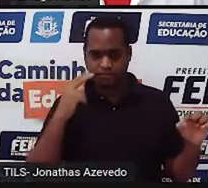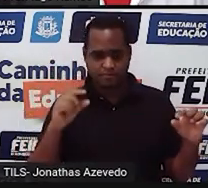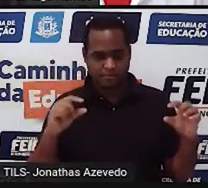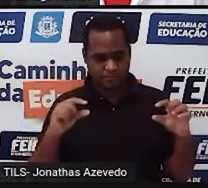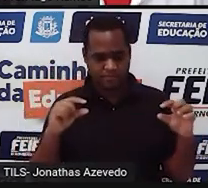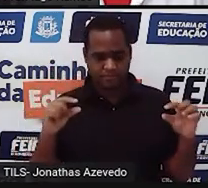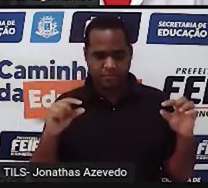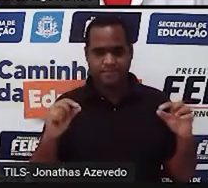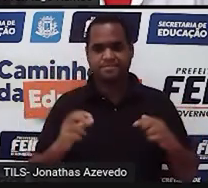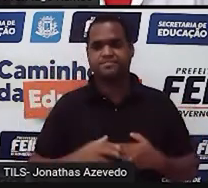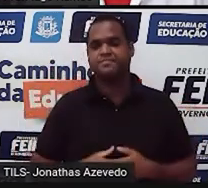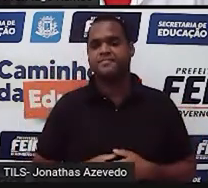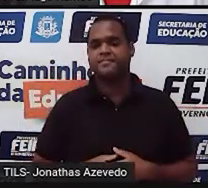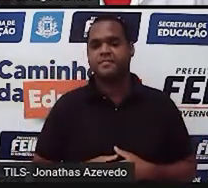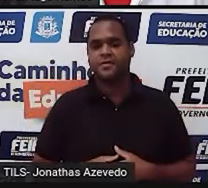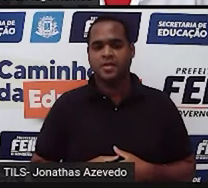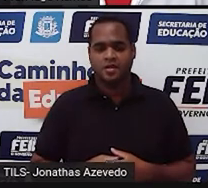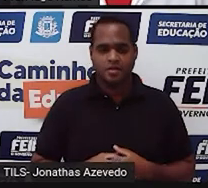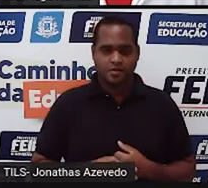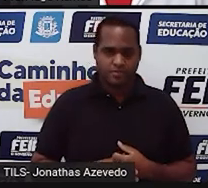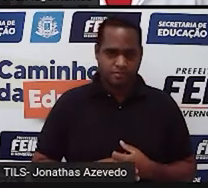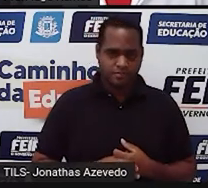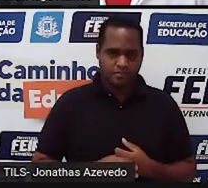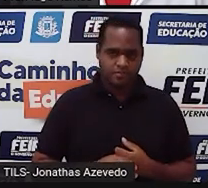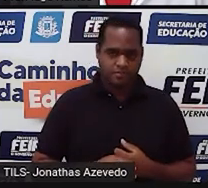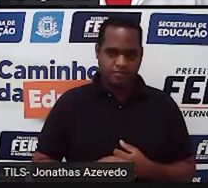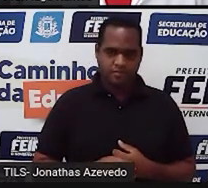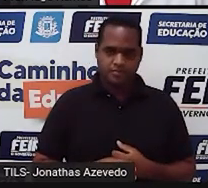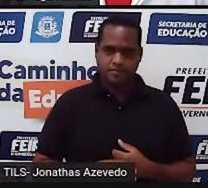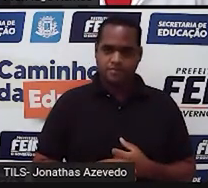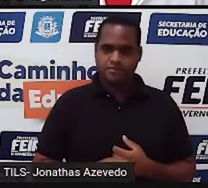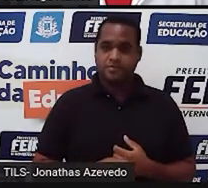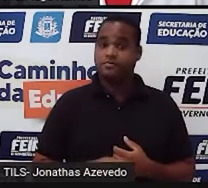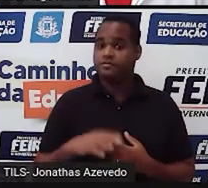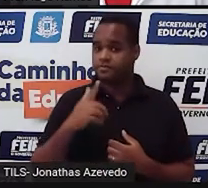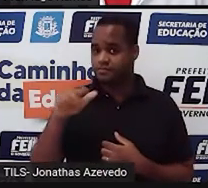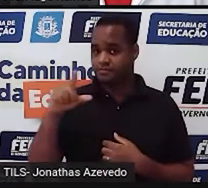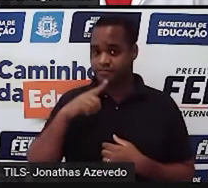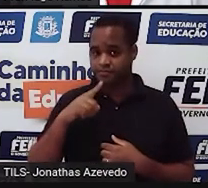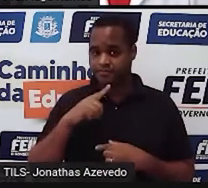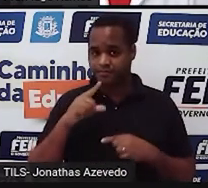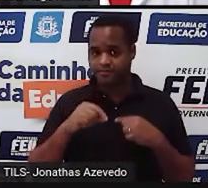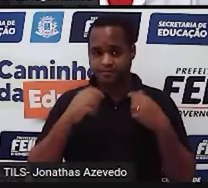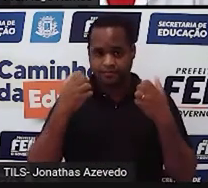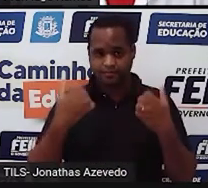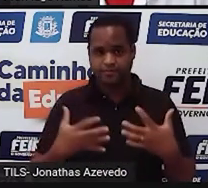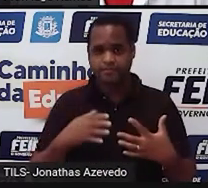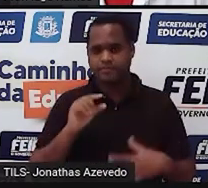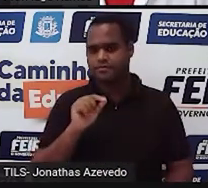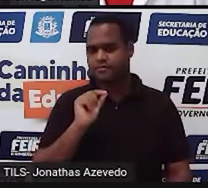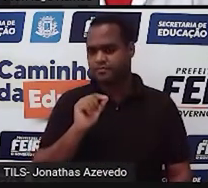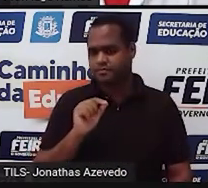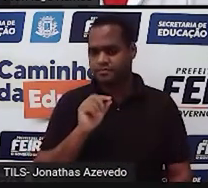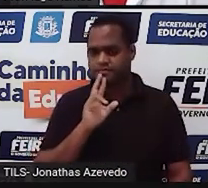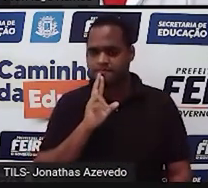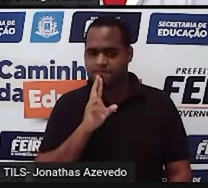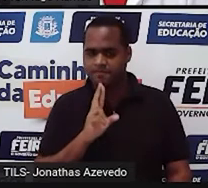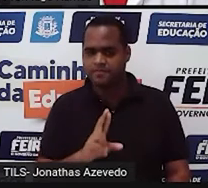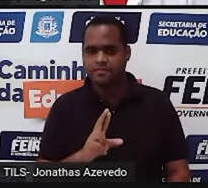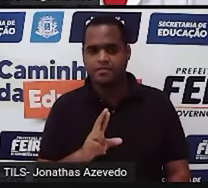entre dois pontos tá bom mais uma né olha só a resposta agora é o seguinte